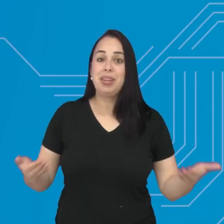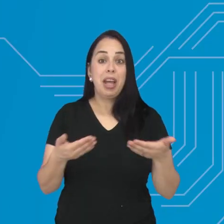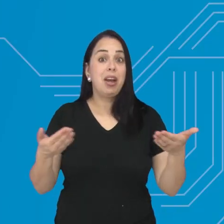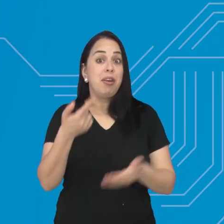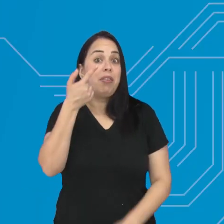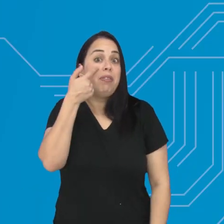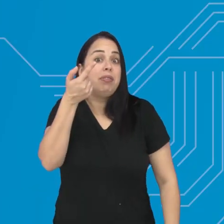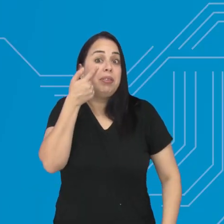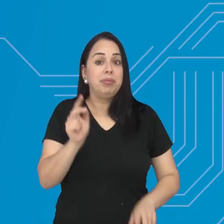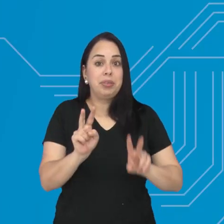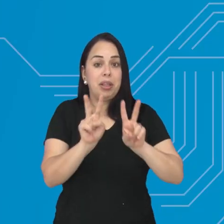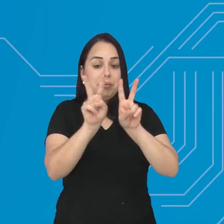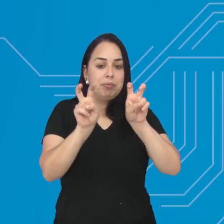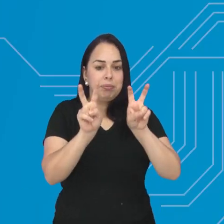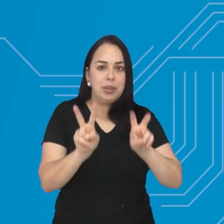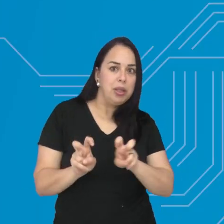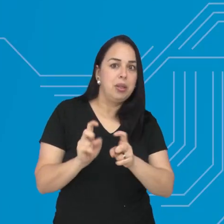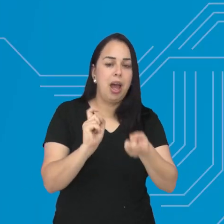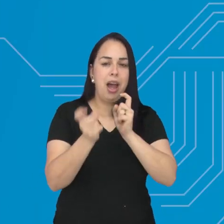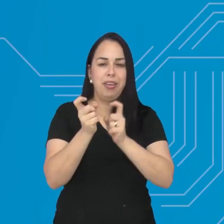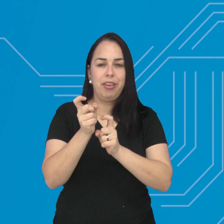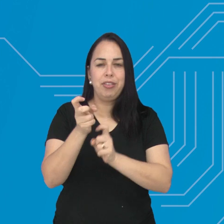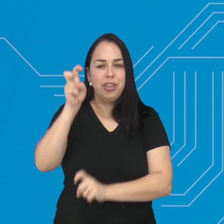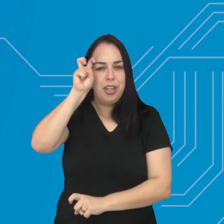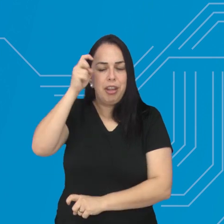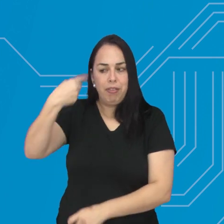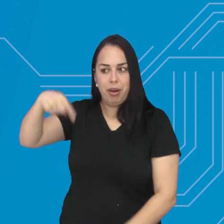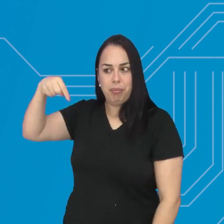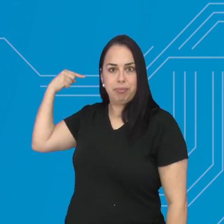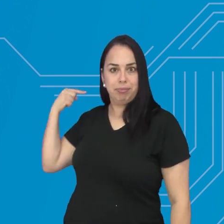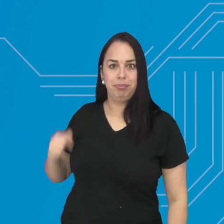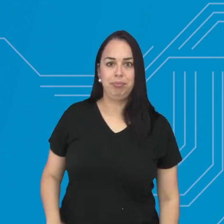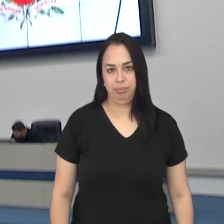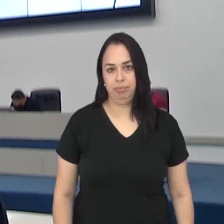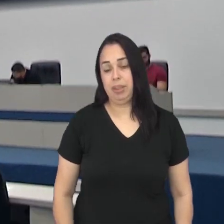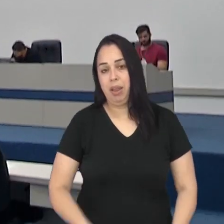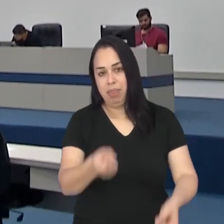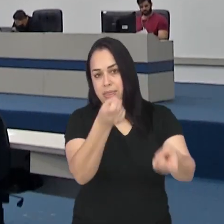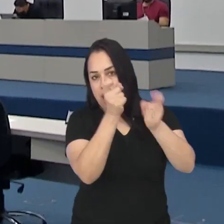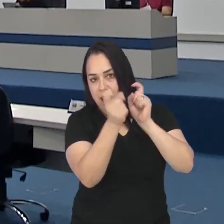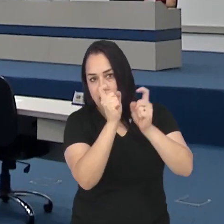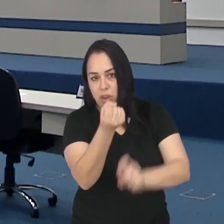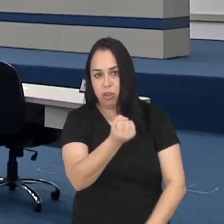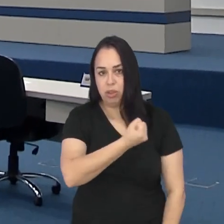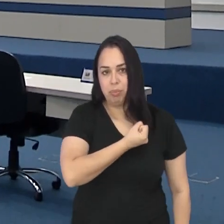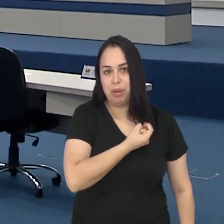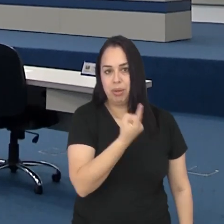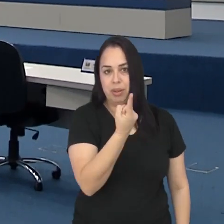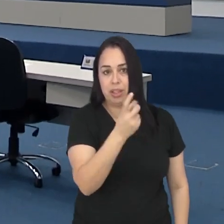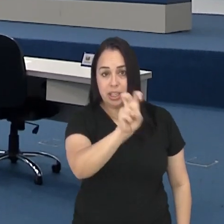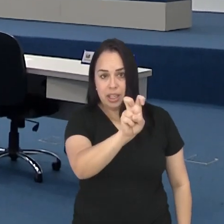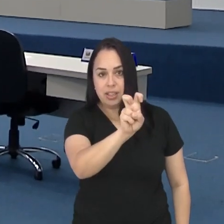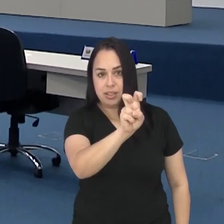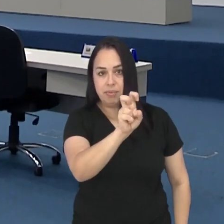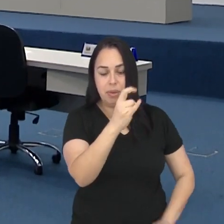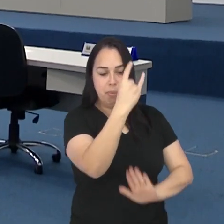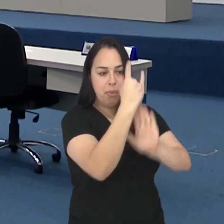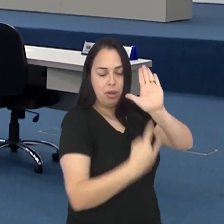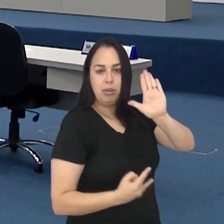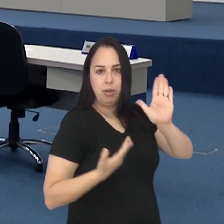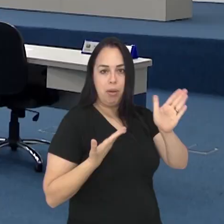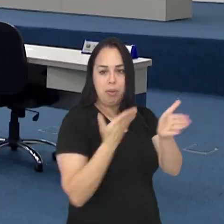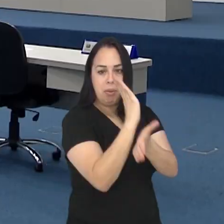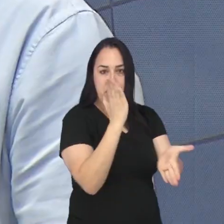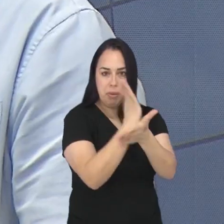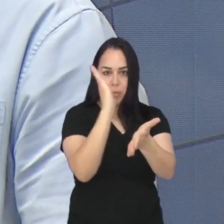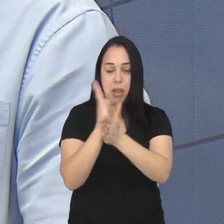E agora a gente confere os destaques da última sessão realizada na quinta-feira. Entre os projetos aprovados na 15ª sessão do